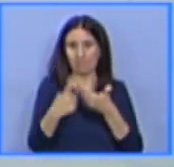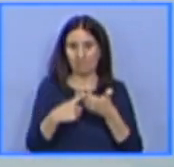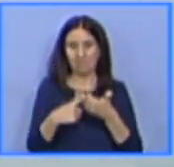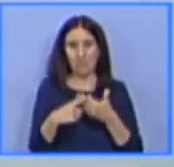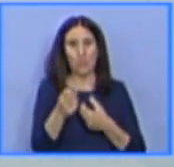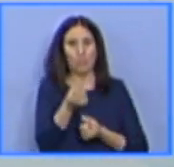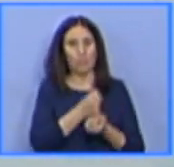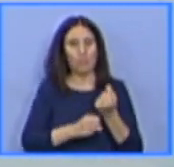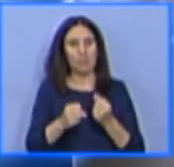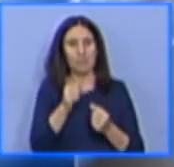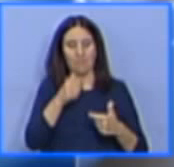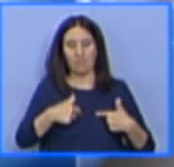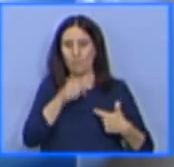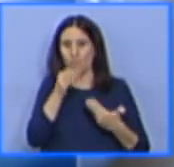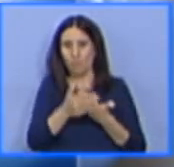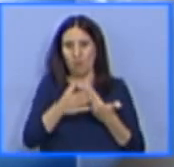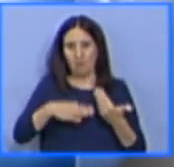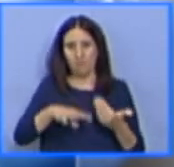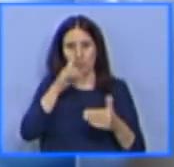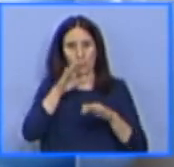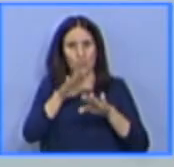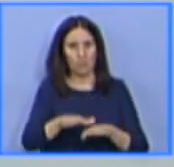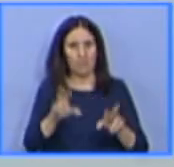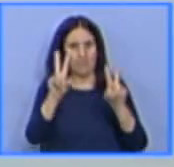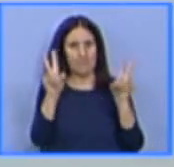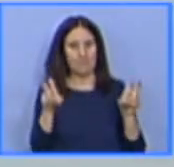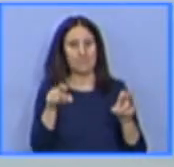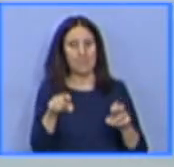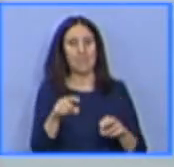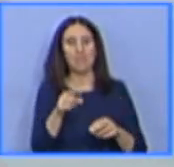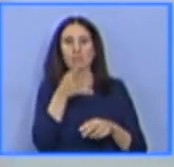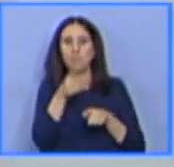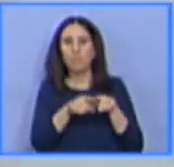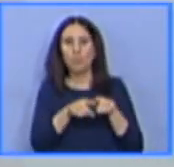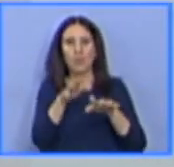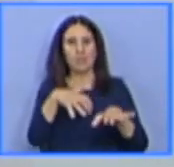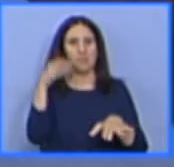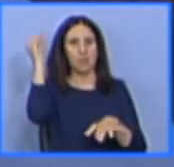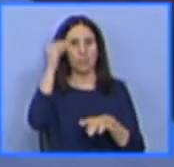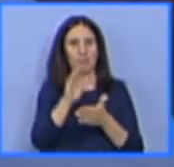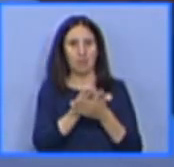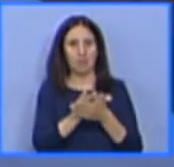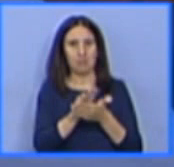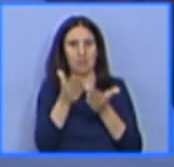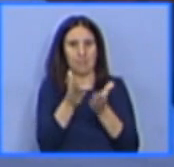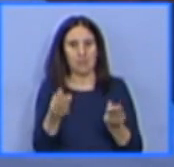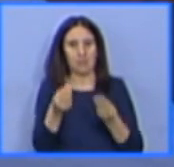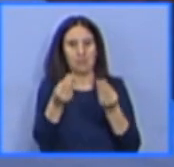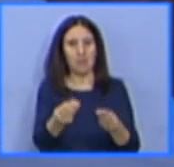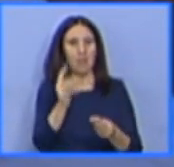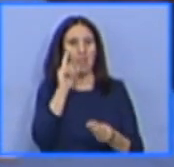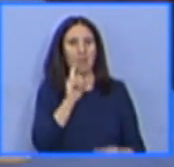Stop Eutanásia, e entregaram aos deputados da Assembleia da República uma carta aberta. Fátima Esteves